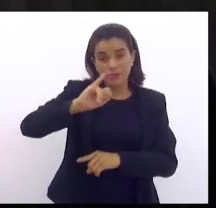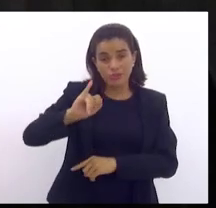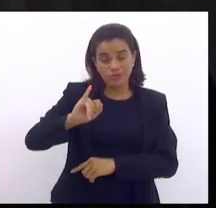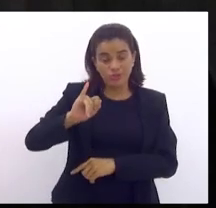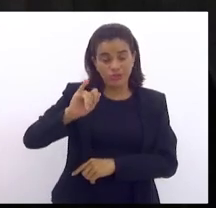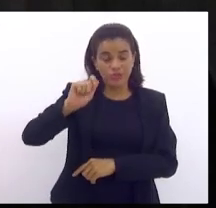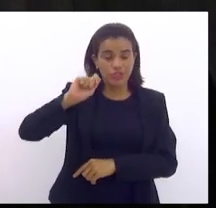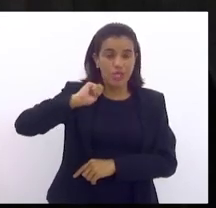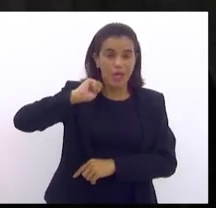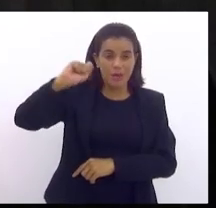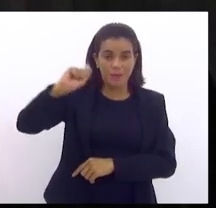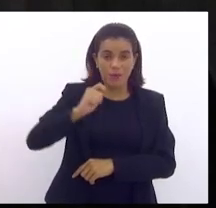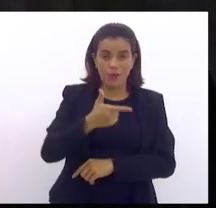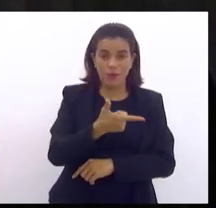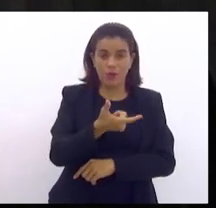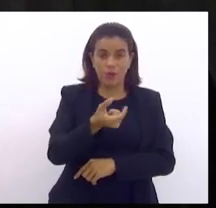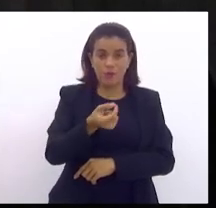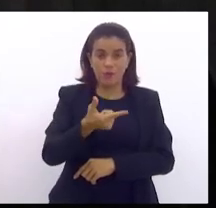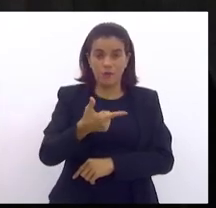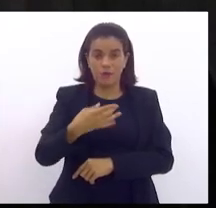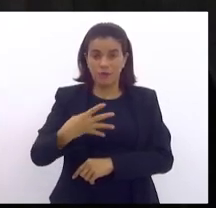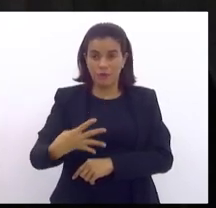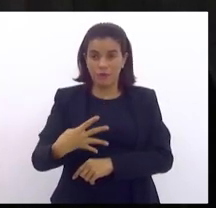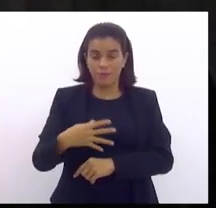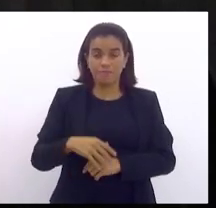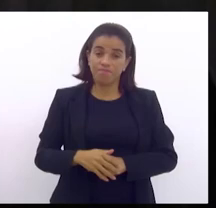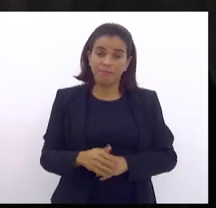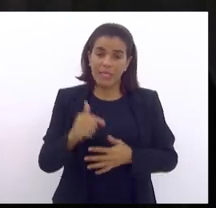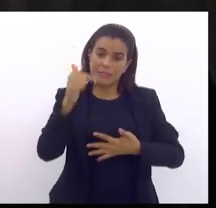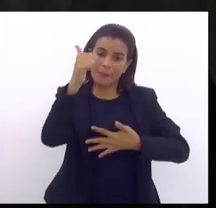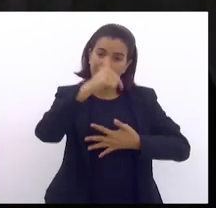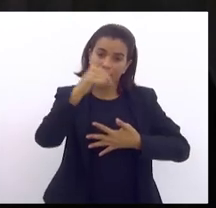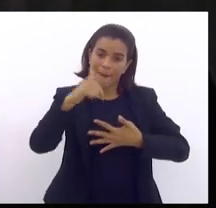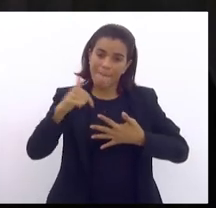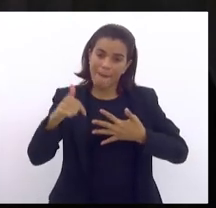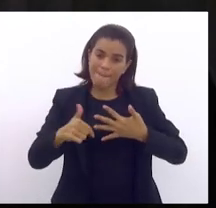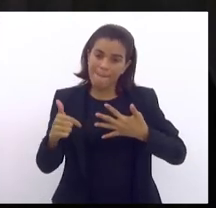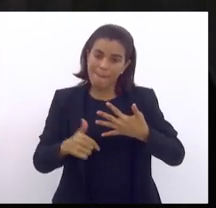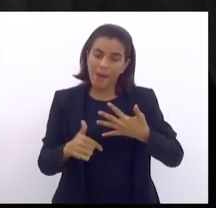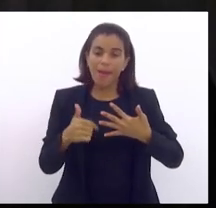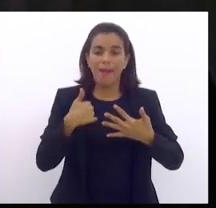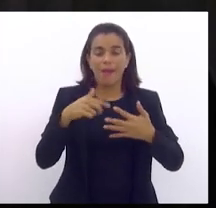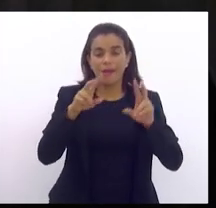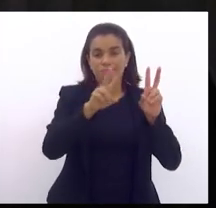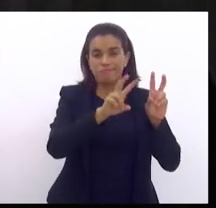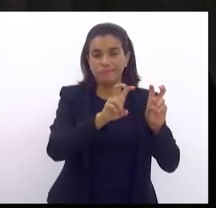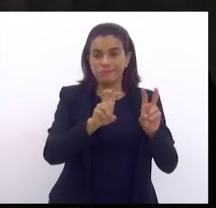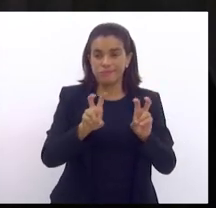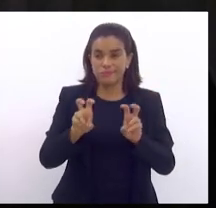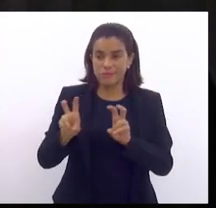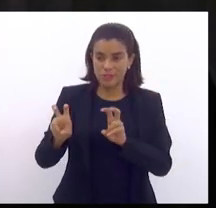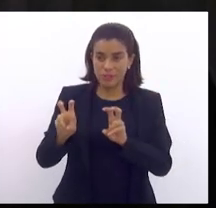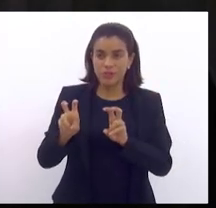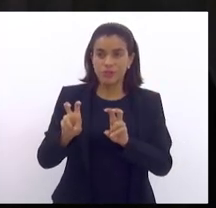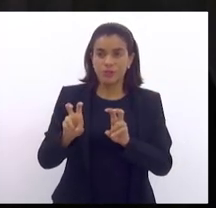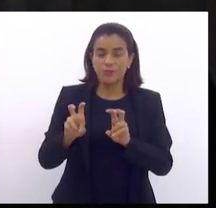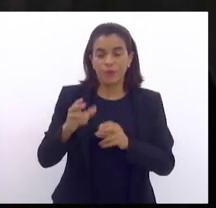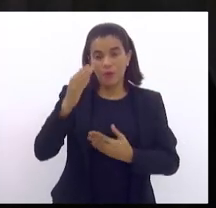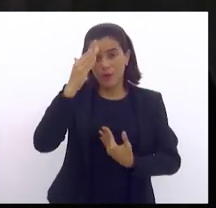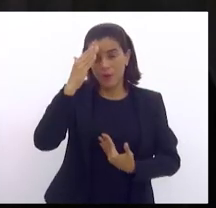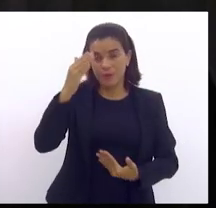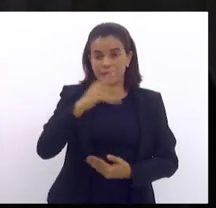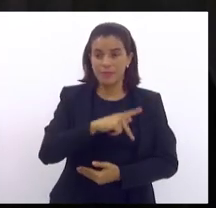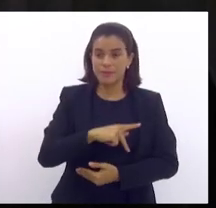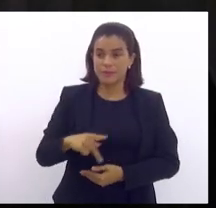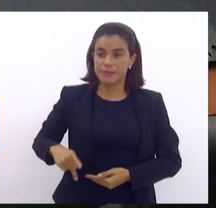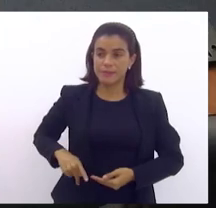2024. Então, senhor presidente, essas eram as minhas preliminares em relação à pauta de hoje. Muito obrigado, senhor